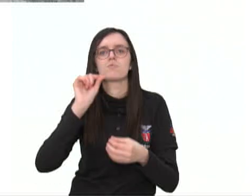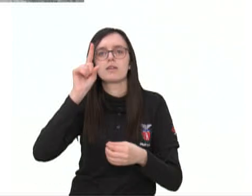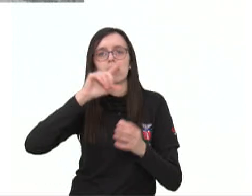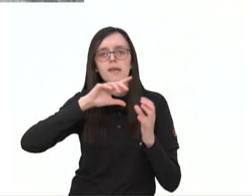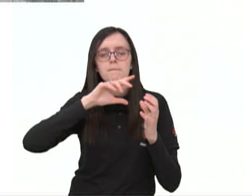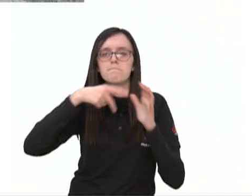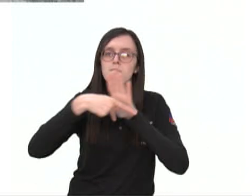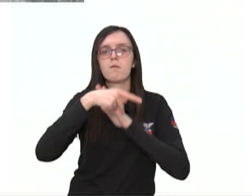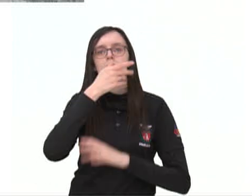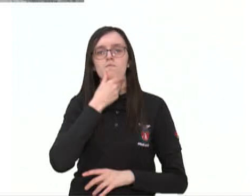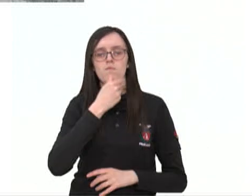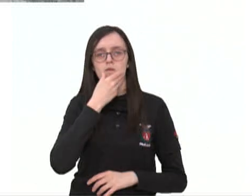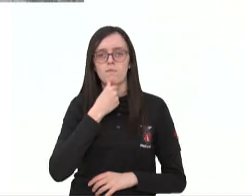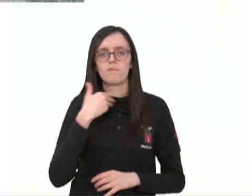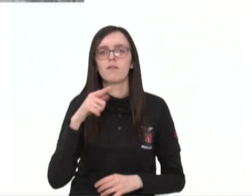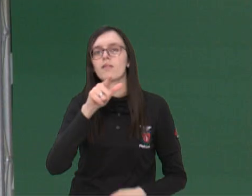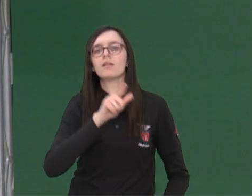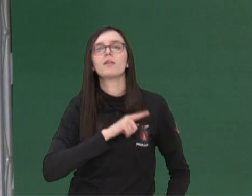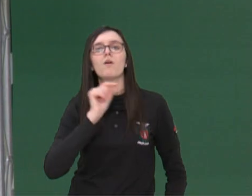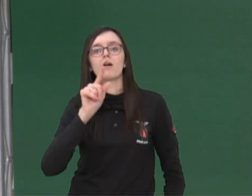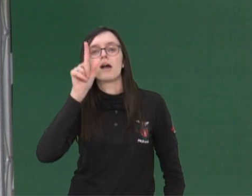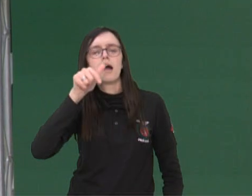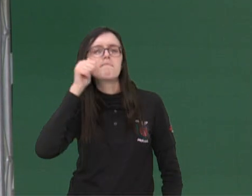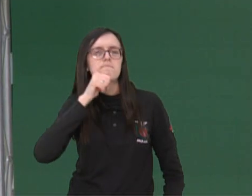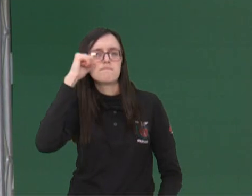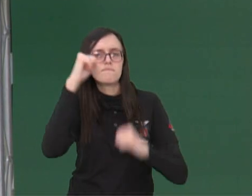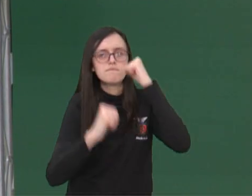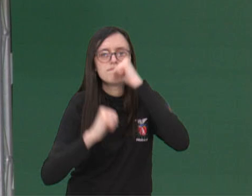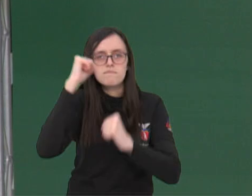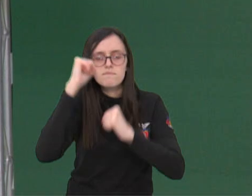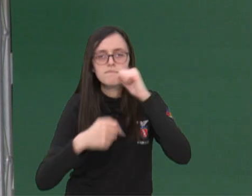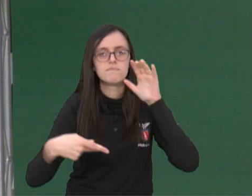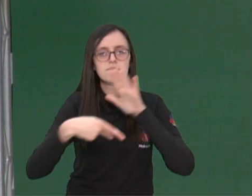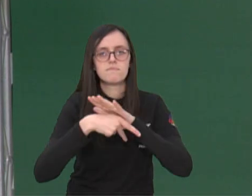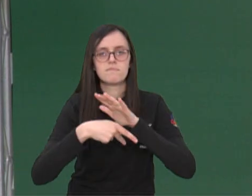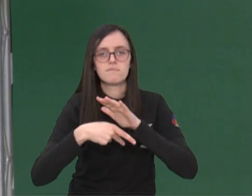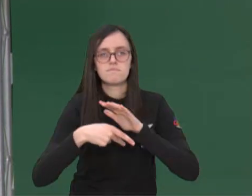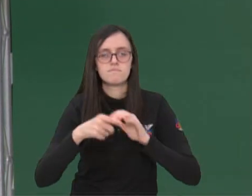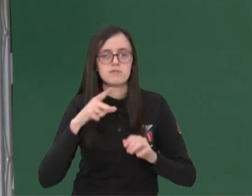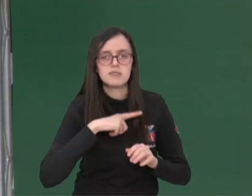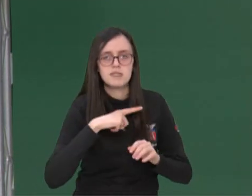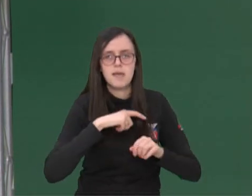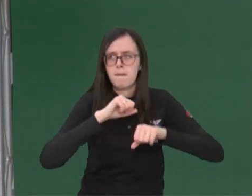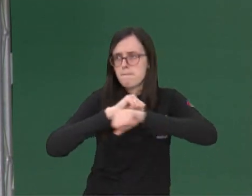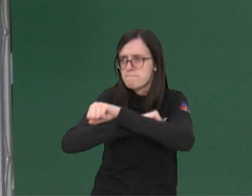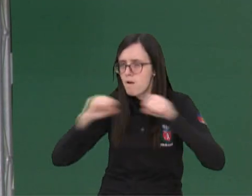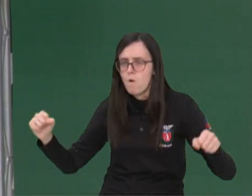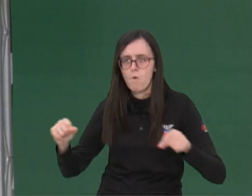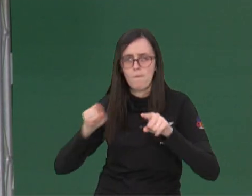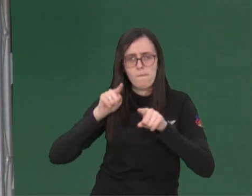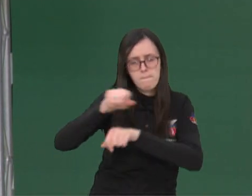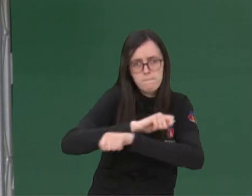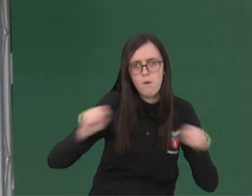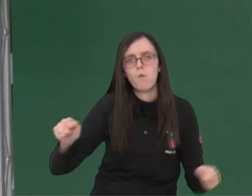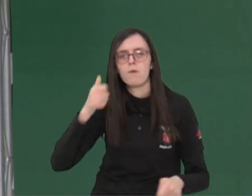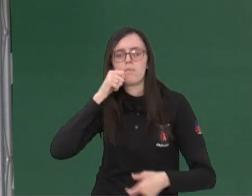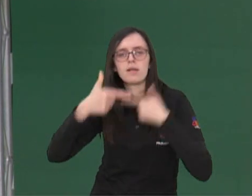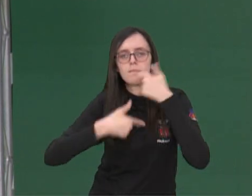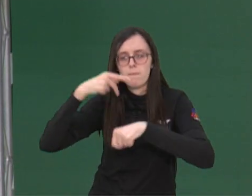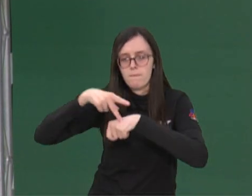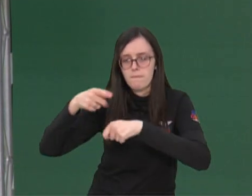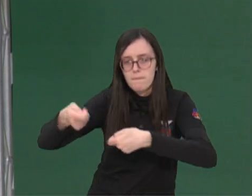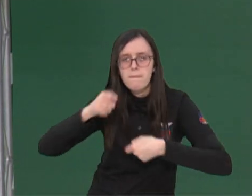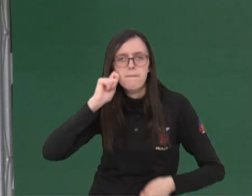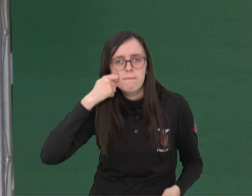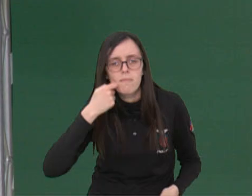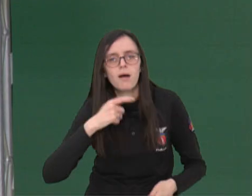universo masculino. Então você tem mulheres em fábricas de munições, mulheres trabalhando com carvão, mulheres